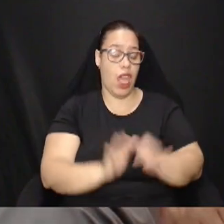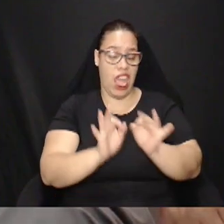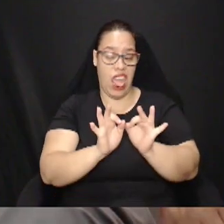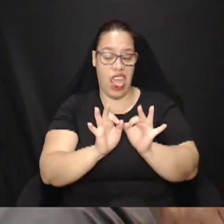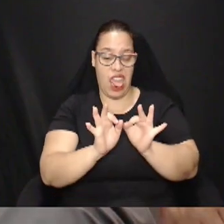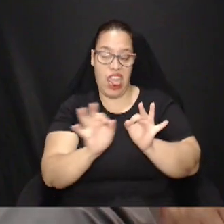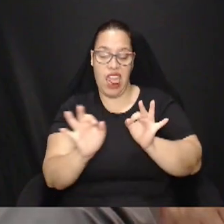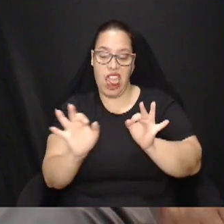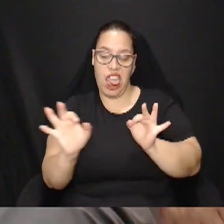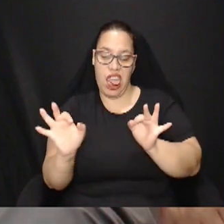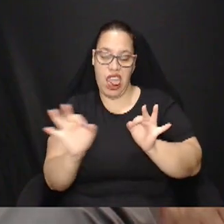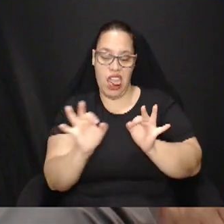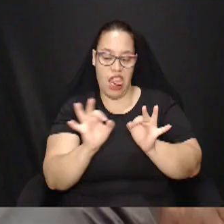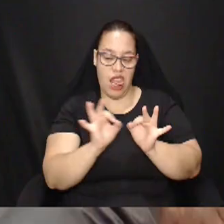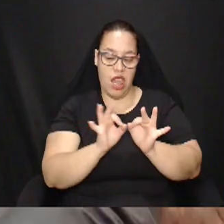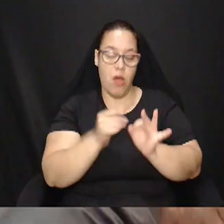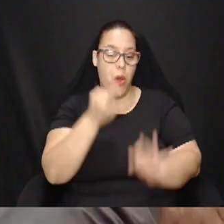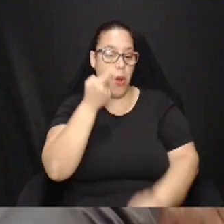sempre tento olhar muito